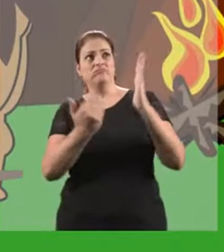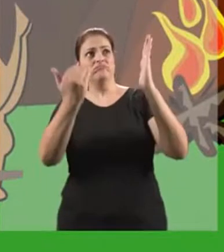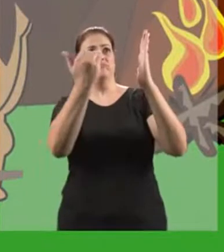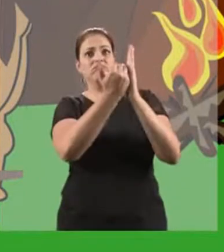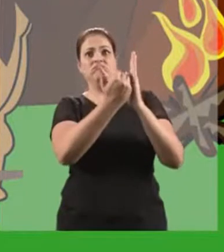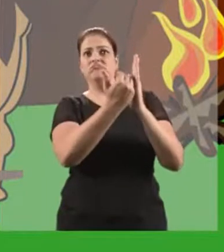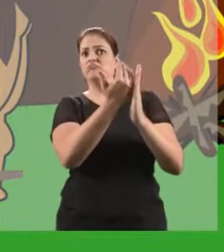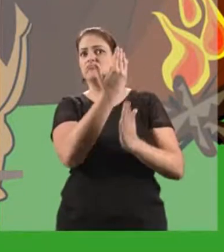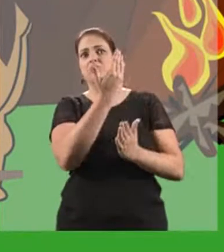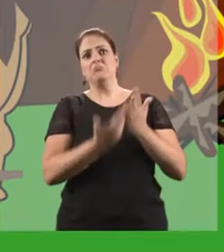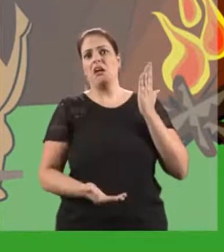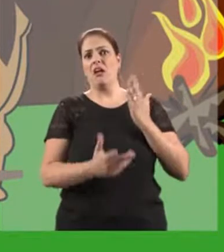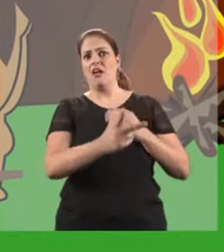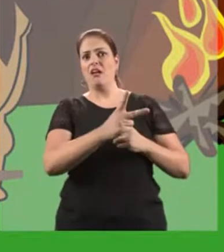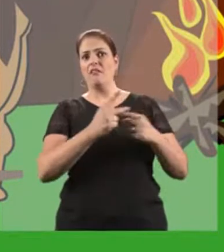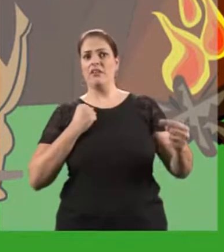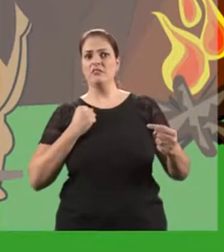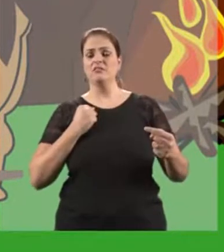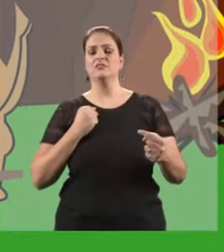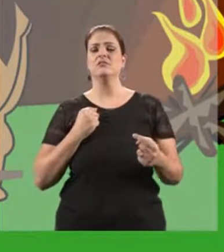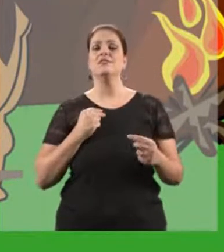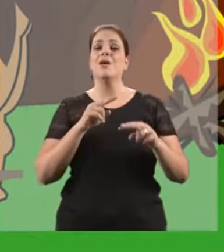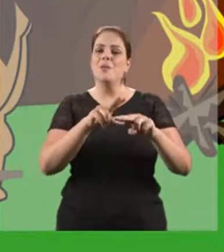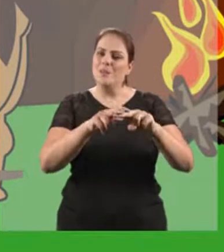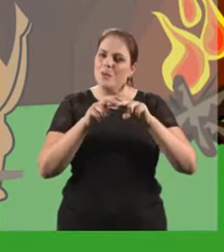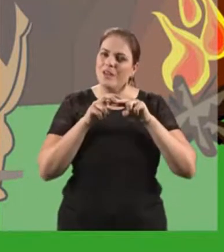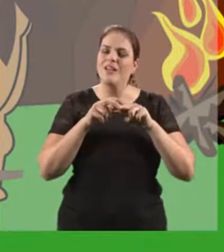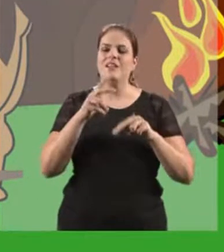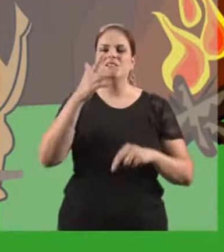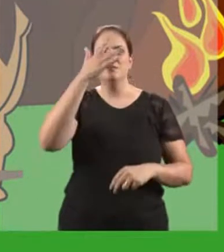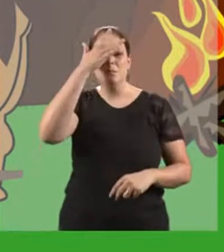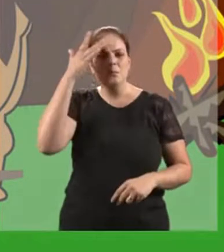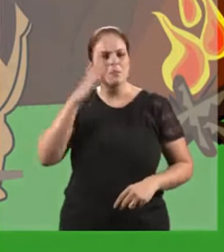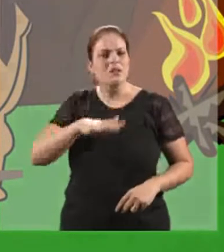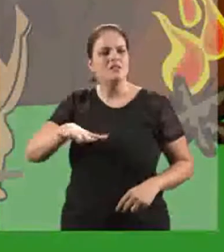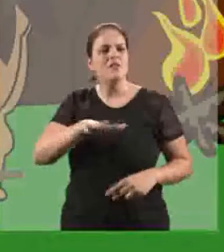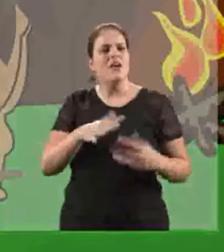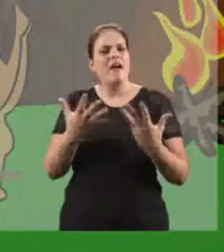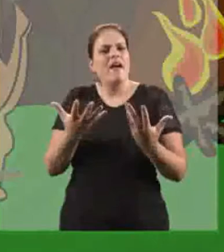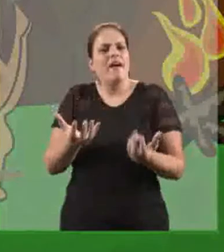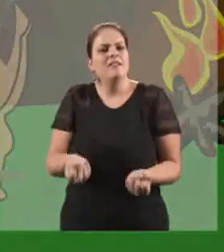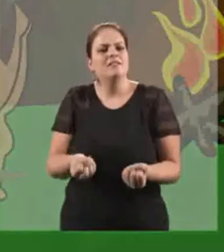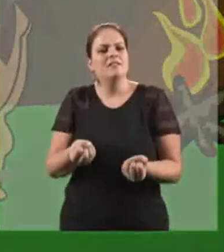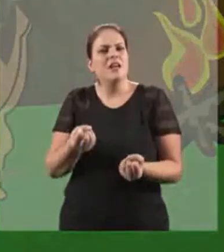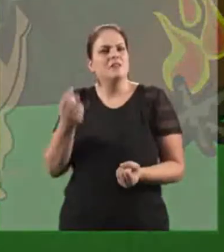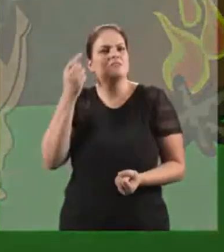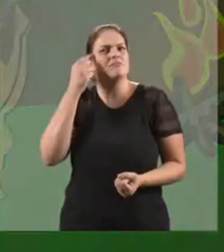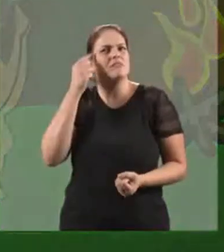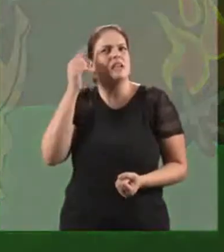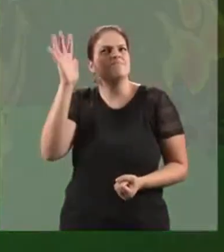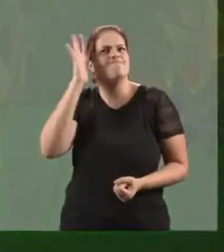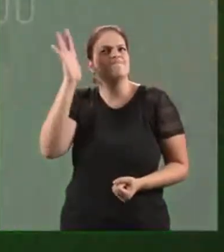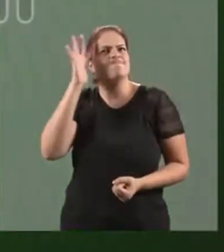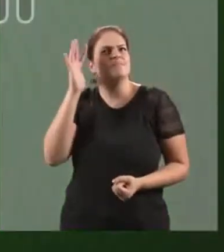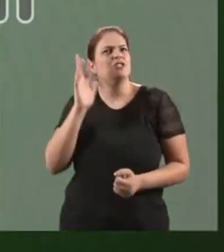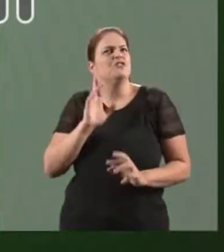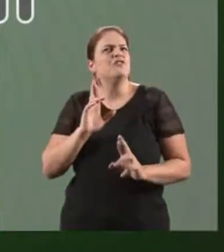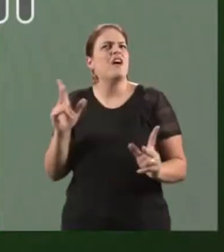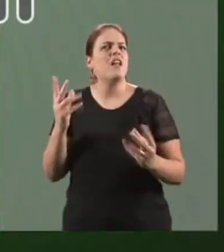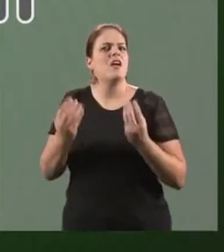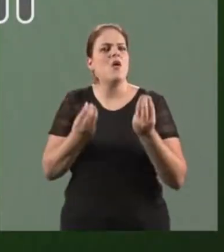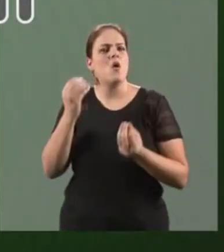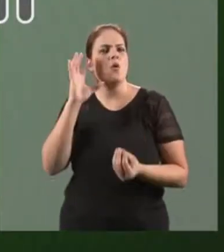Esse foi um dos motivos para que os homens buscassem respostas diferentes para seus problemas de convivência.